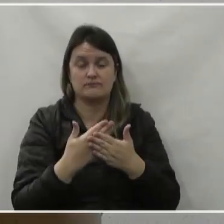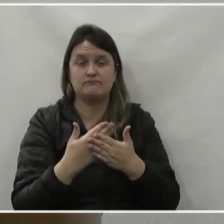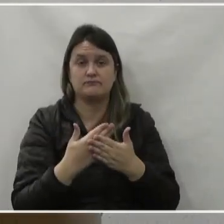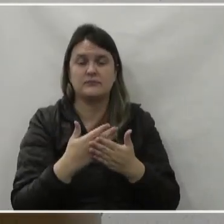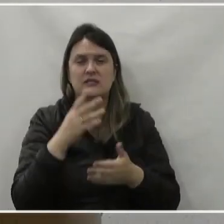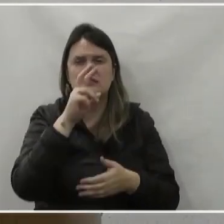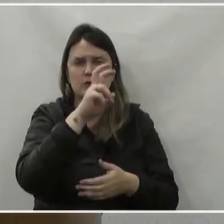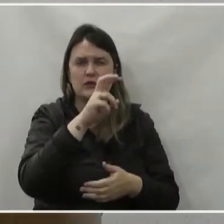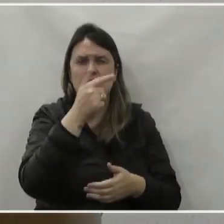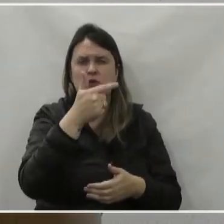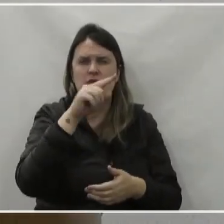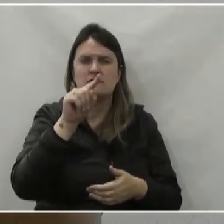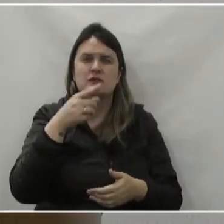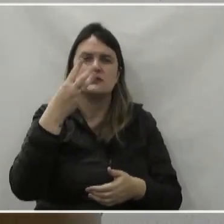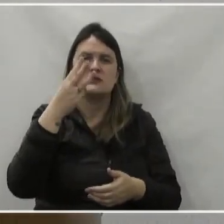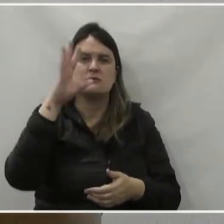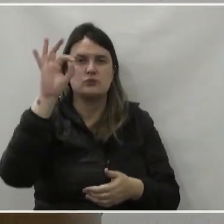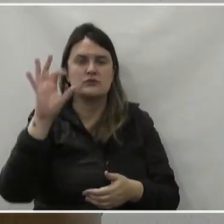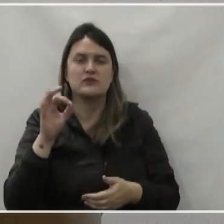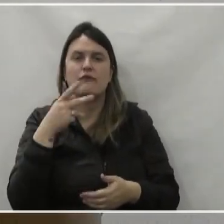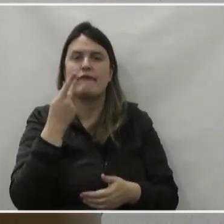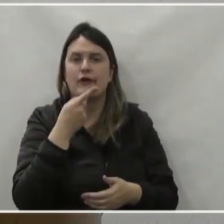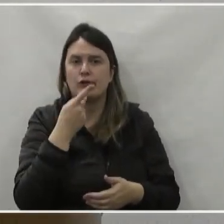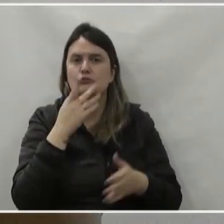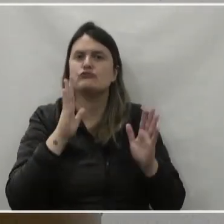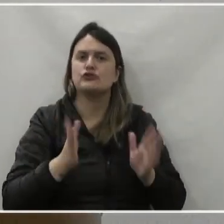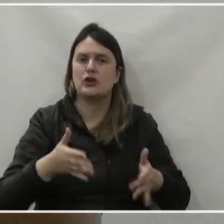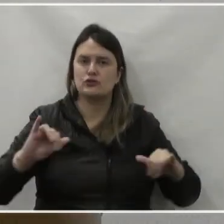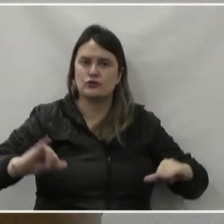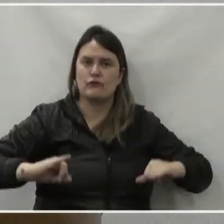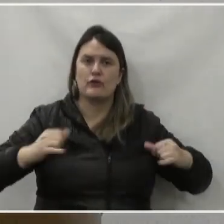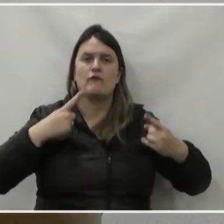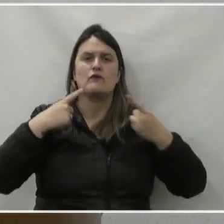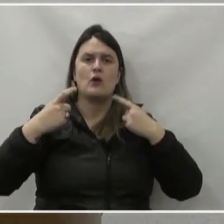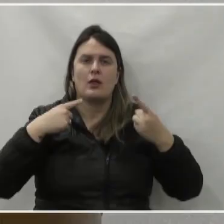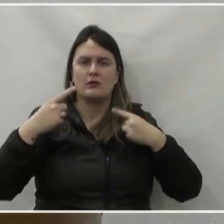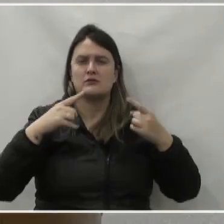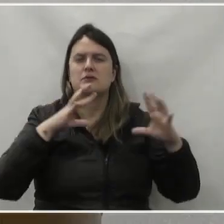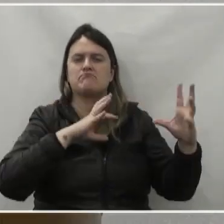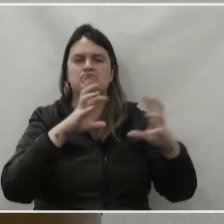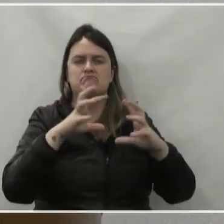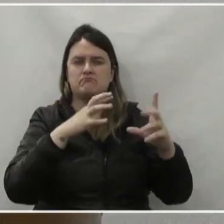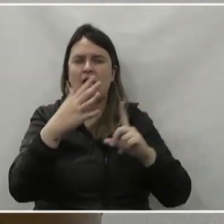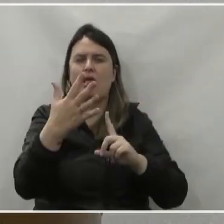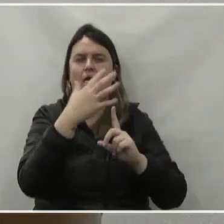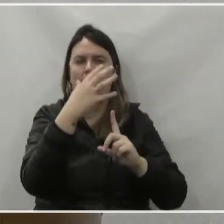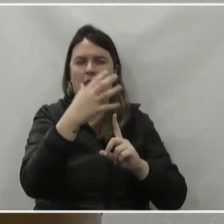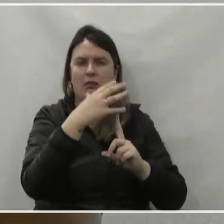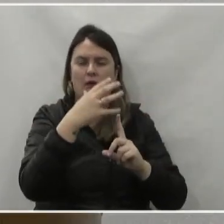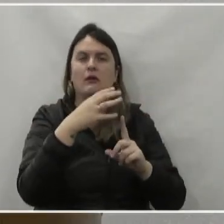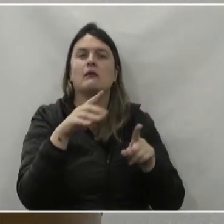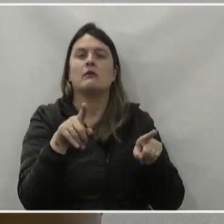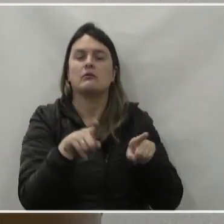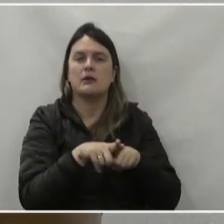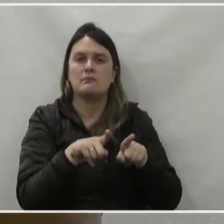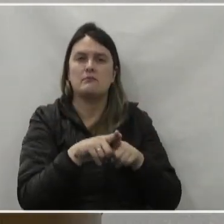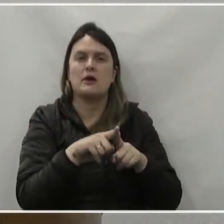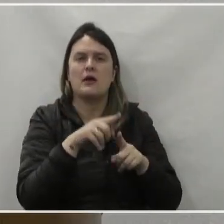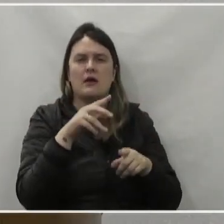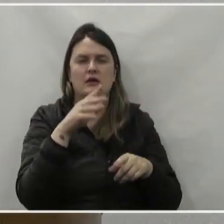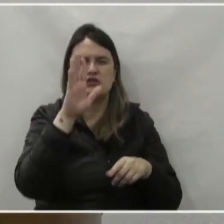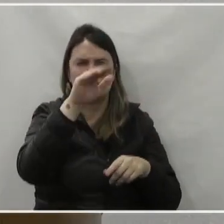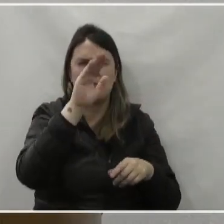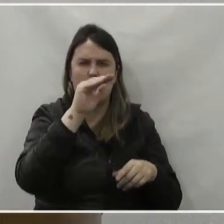entrevistados, 52,3%, relataram ter sido vítimas de agressões verbais, intimidações, assédio moral, injúria